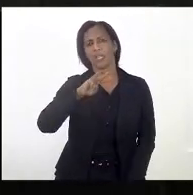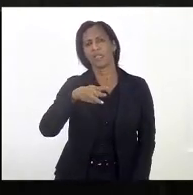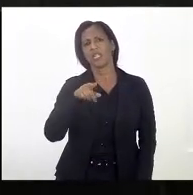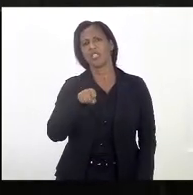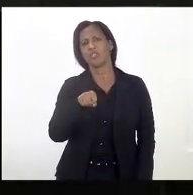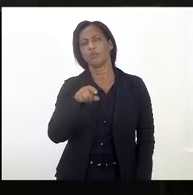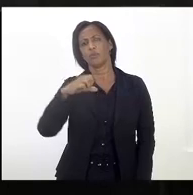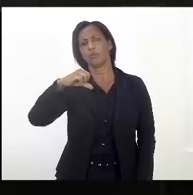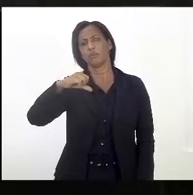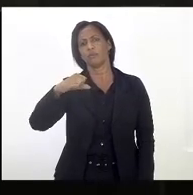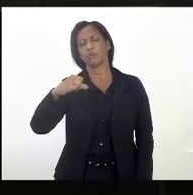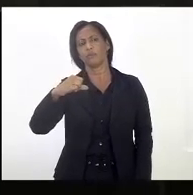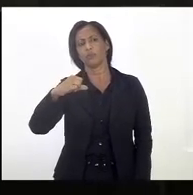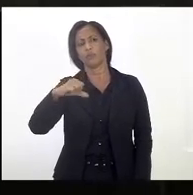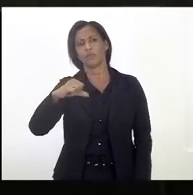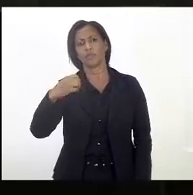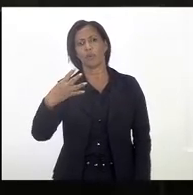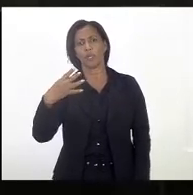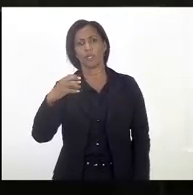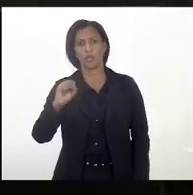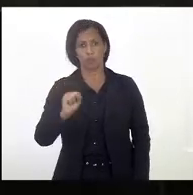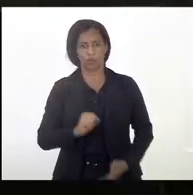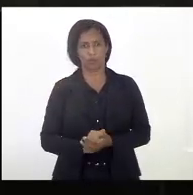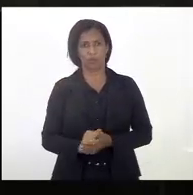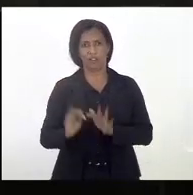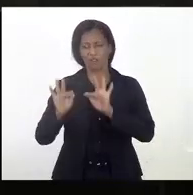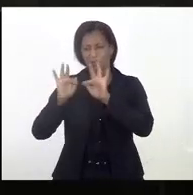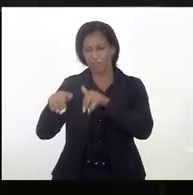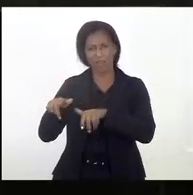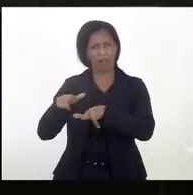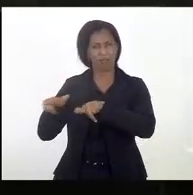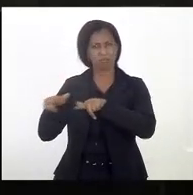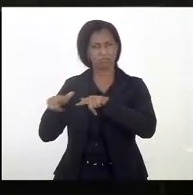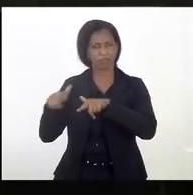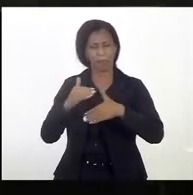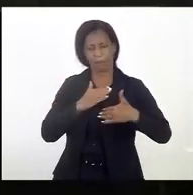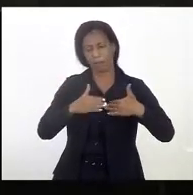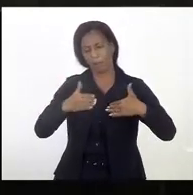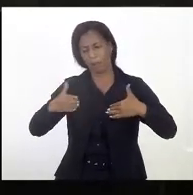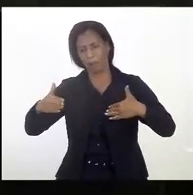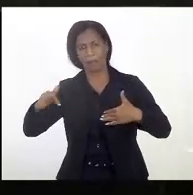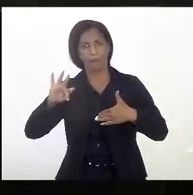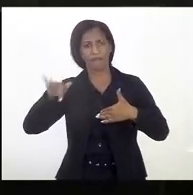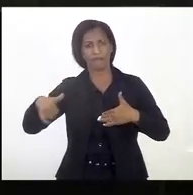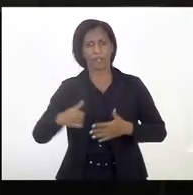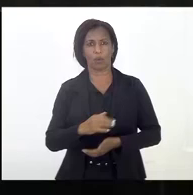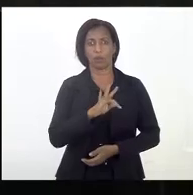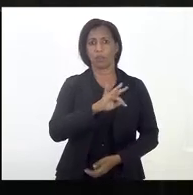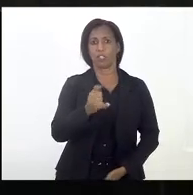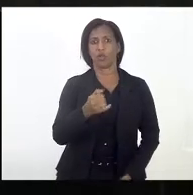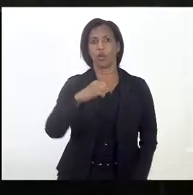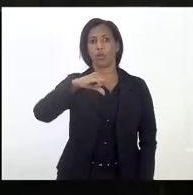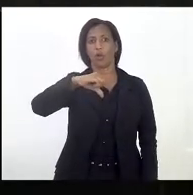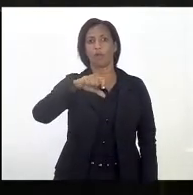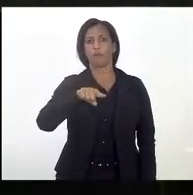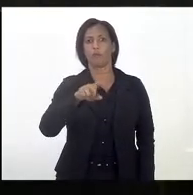3.948 no final de carreira no final de carreira o TJ